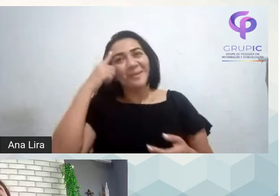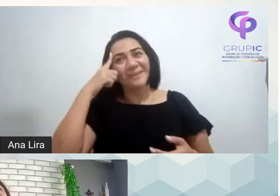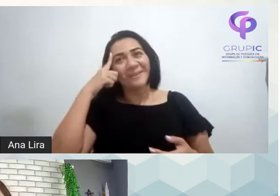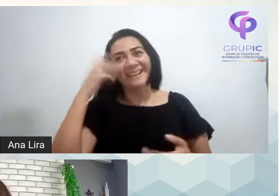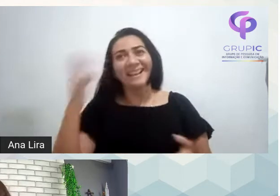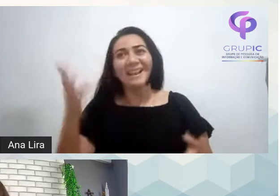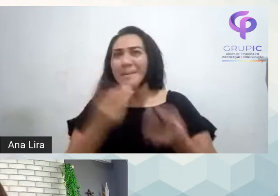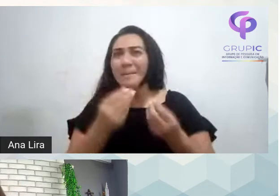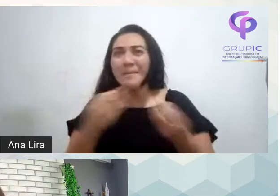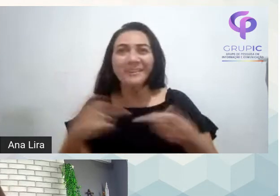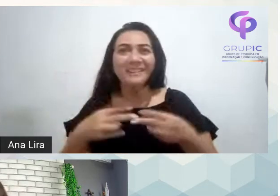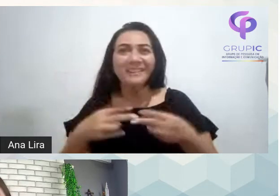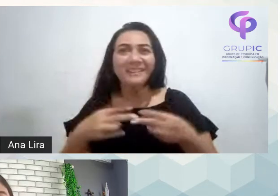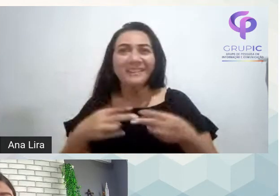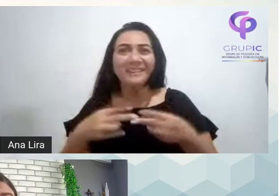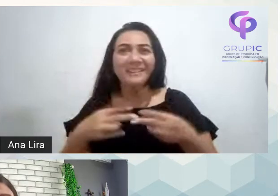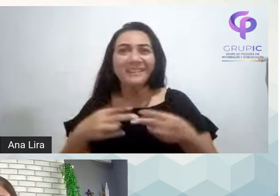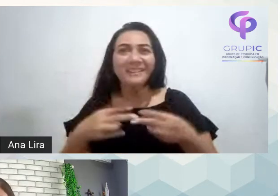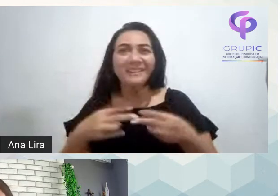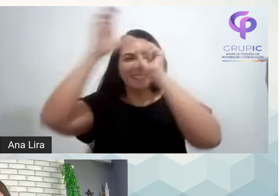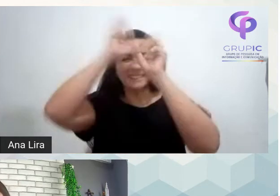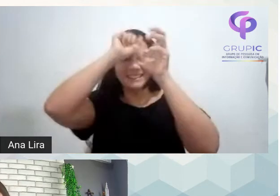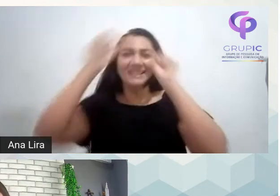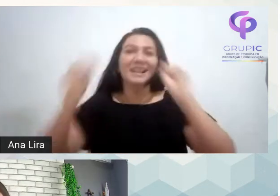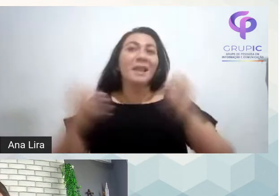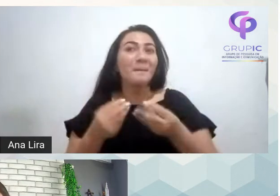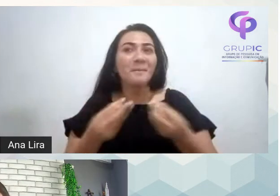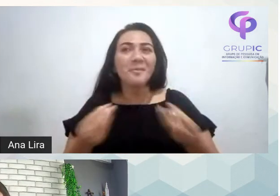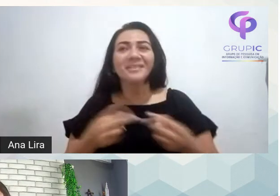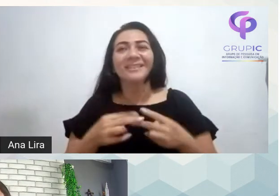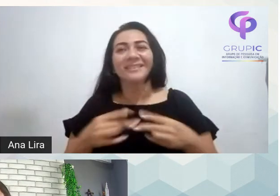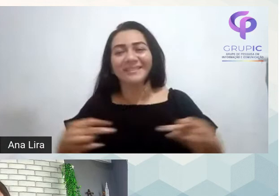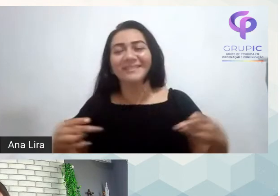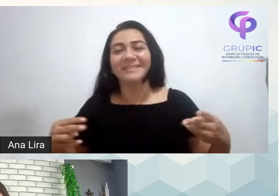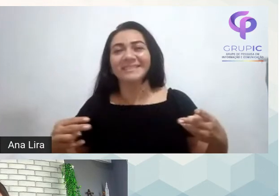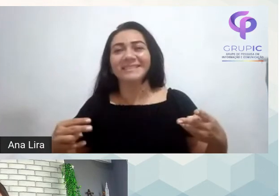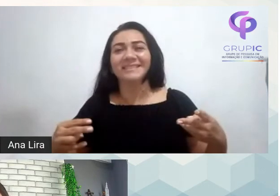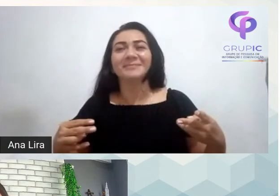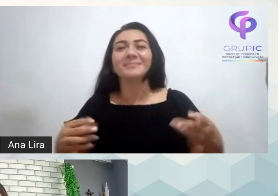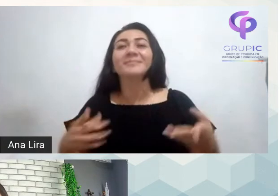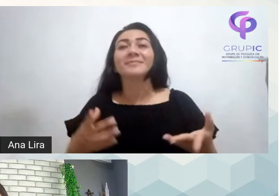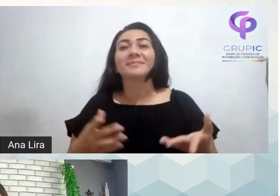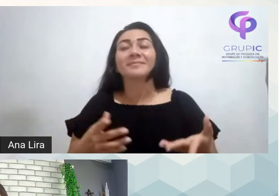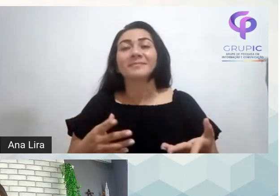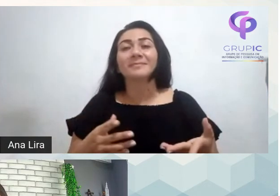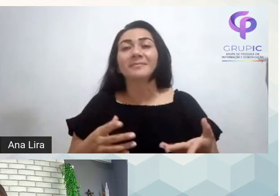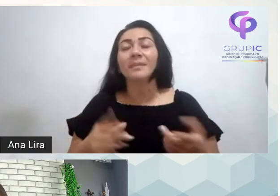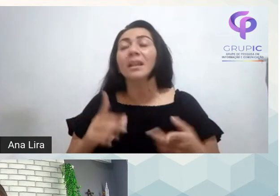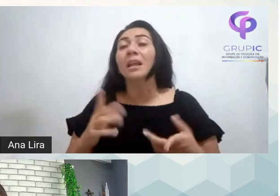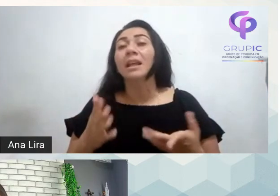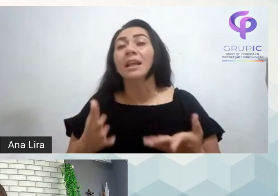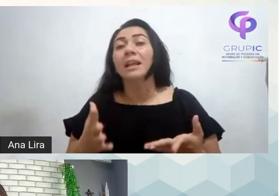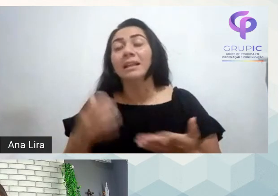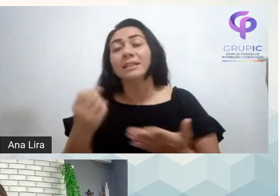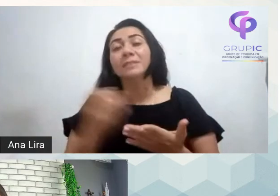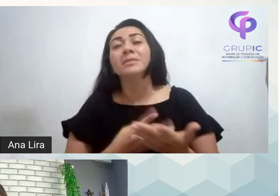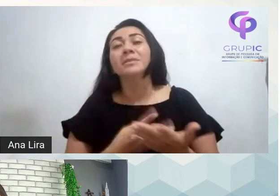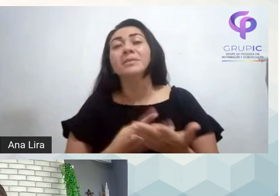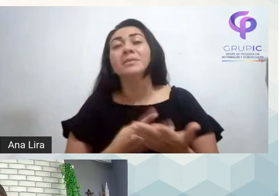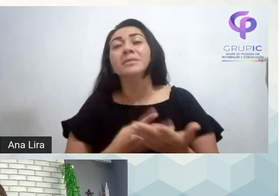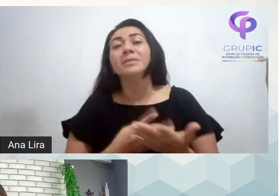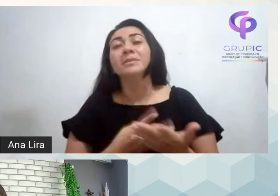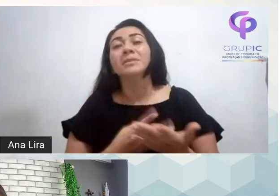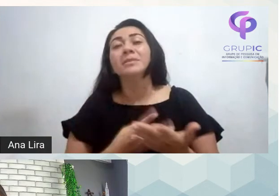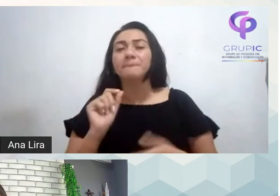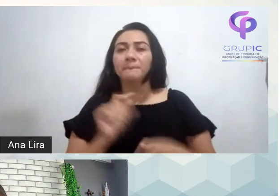gente consulta, não é? Não dá. Até porque, fazendo até um adendo, professora Guilhermina, não existe só a Lei